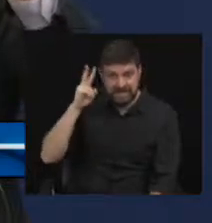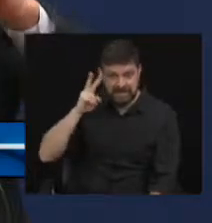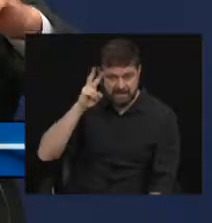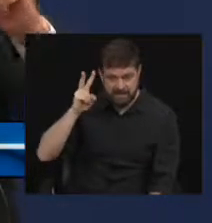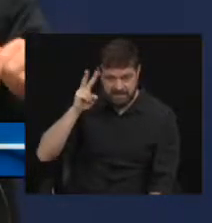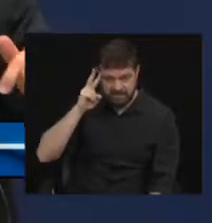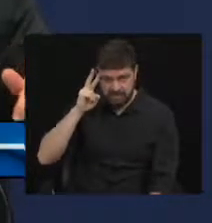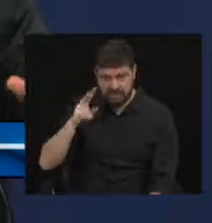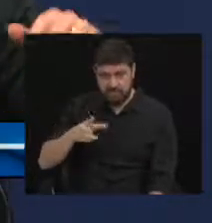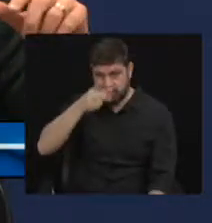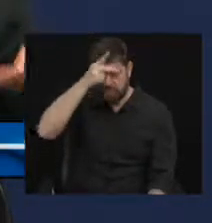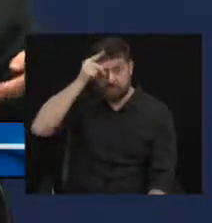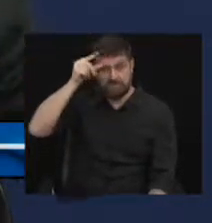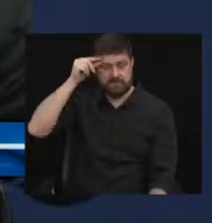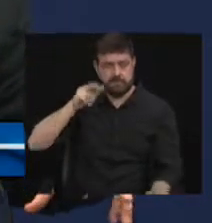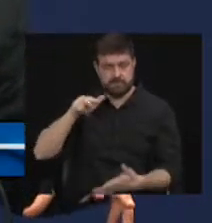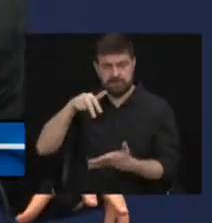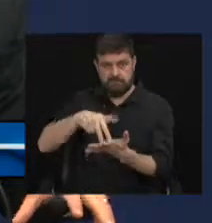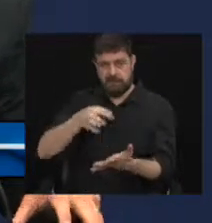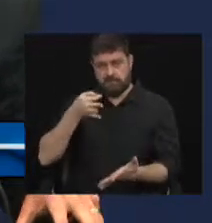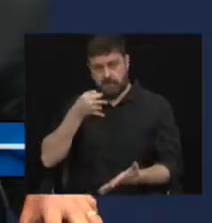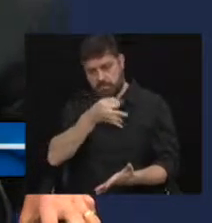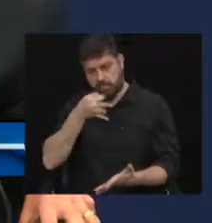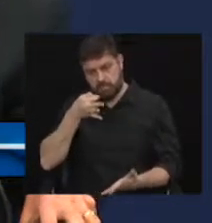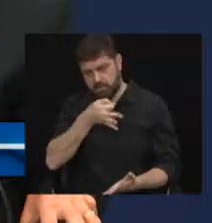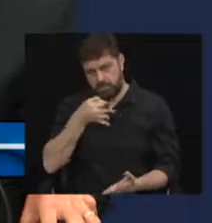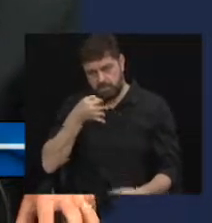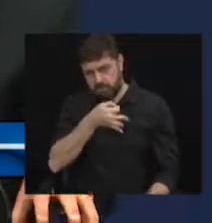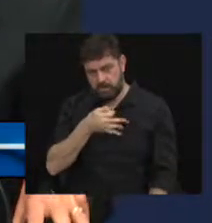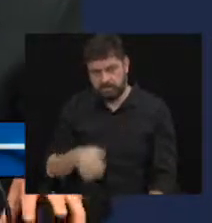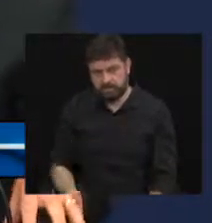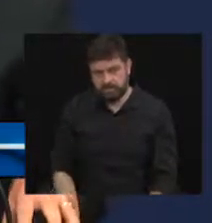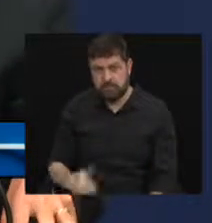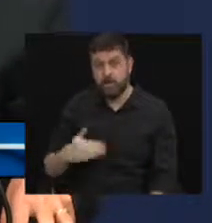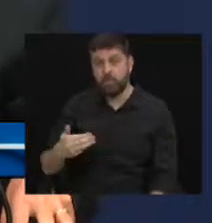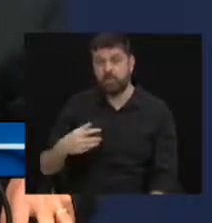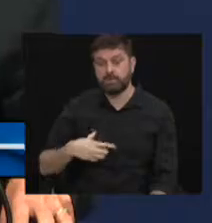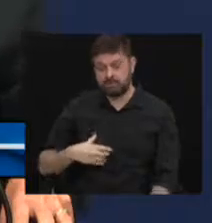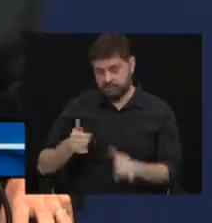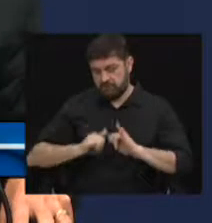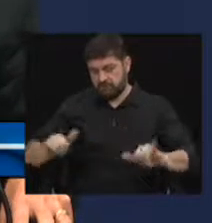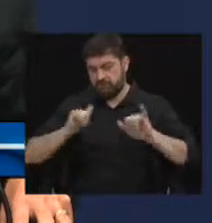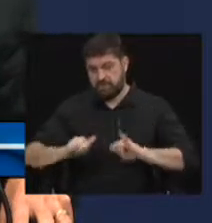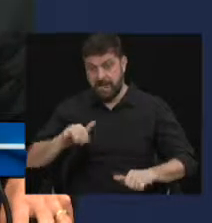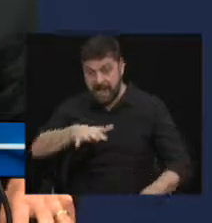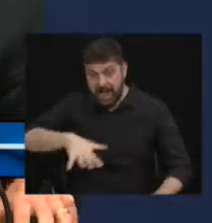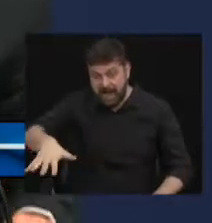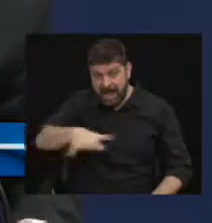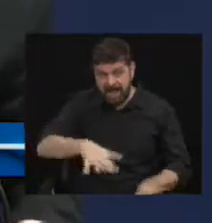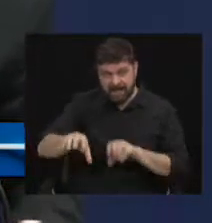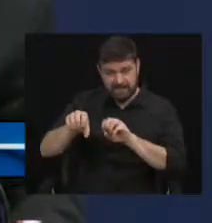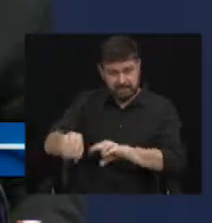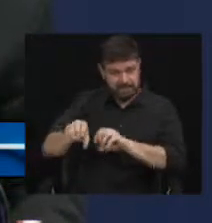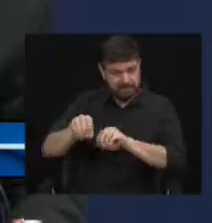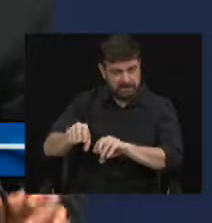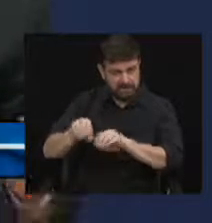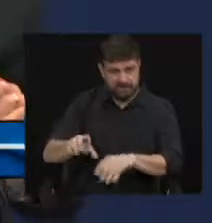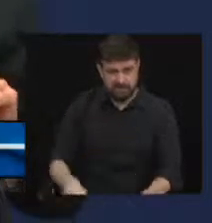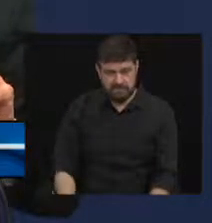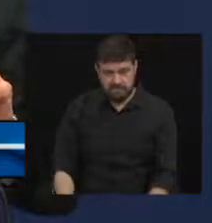que é o seguinte, nobres vereadores, vejam só, na questão do